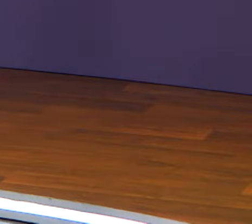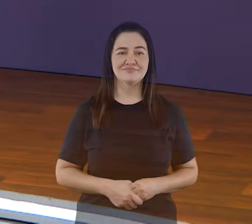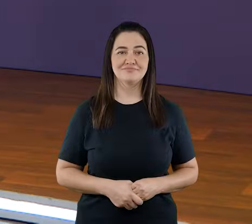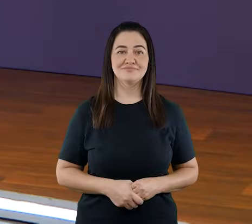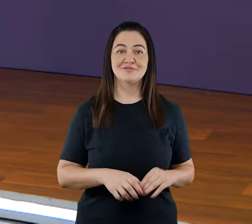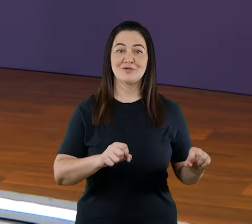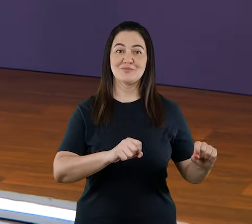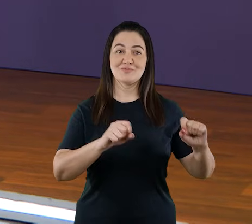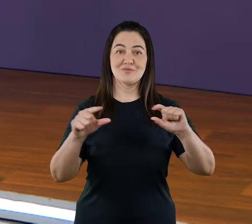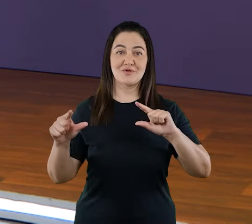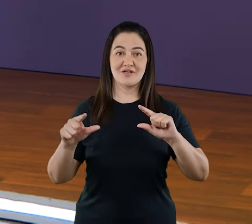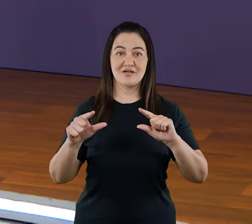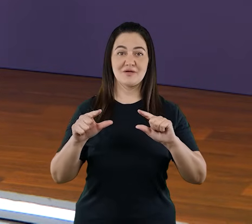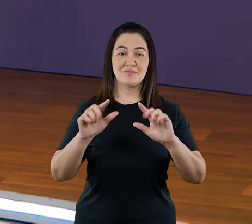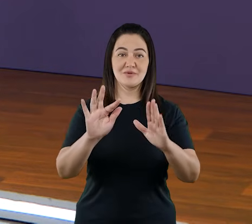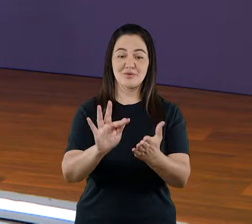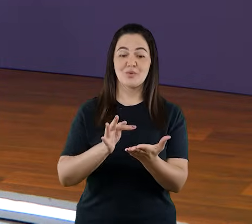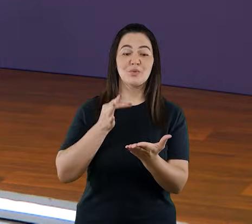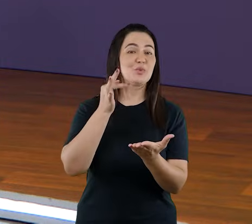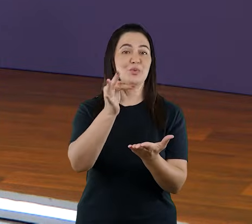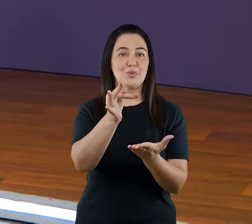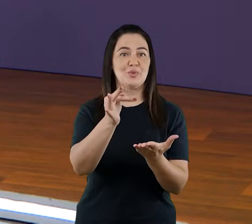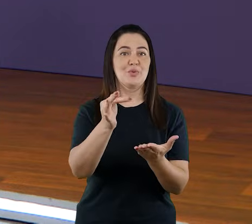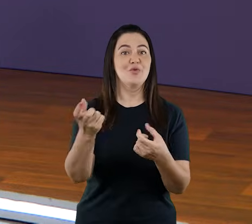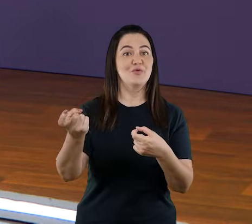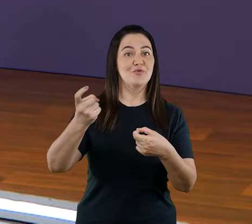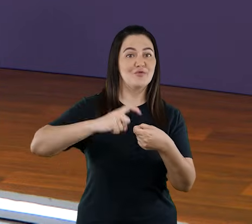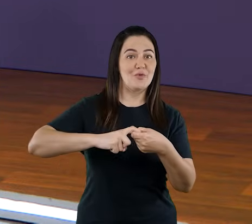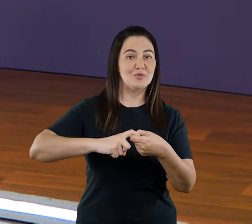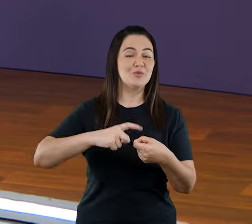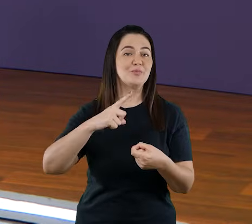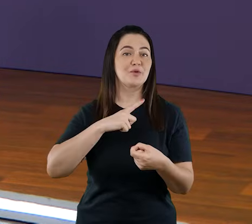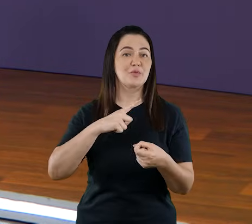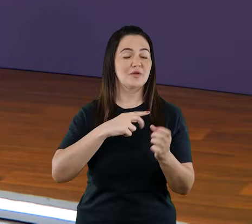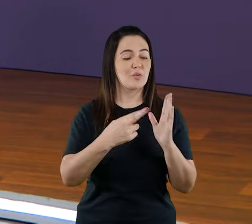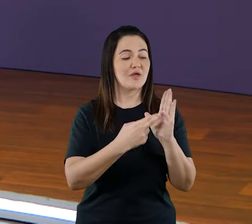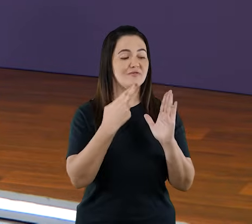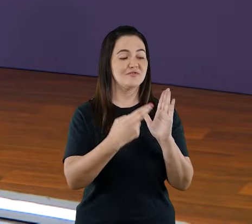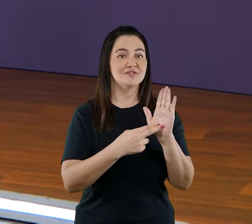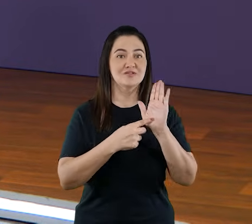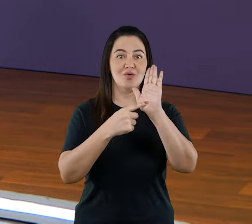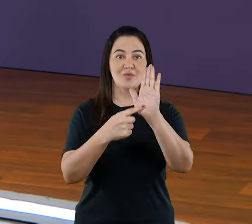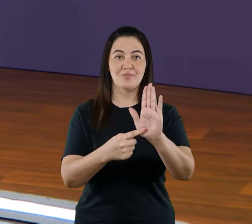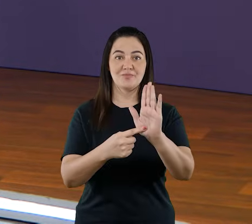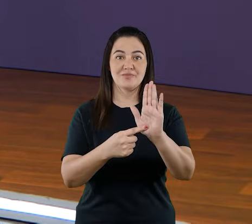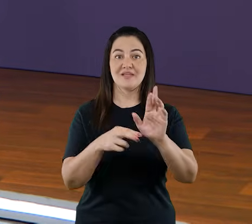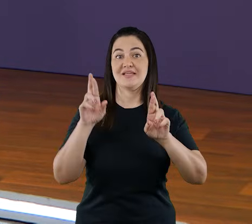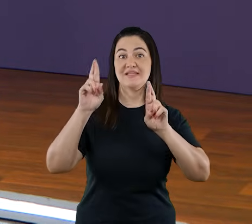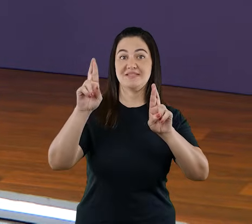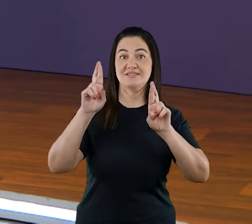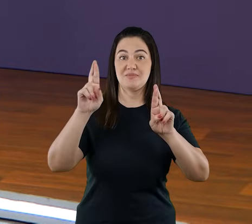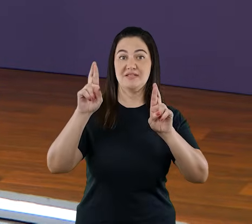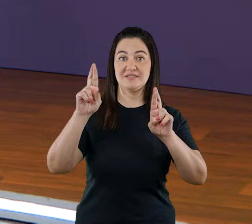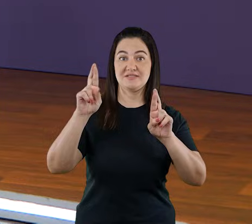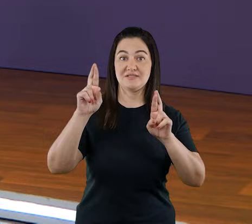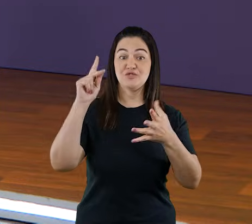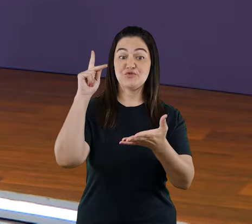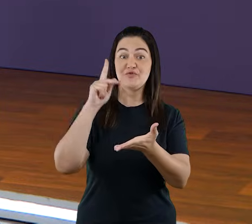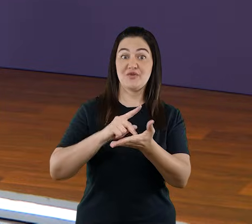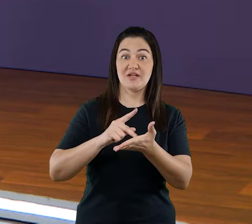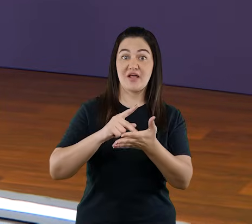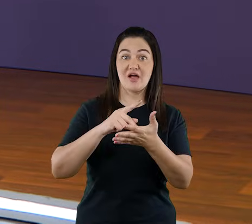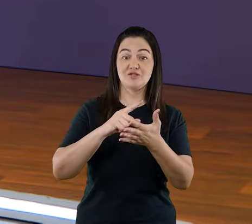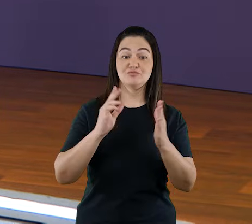A Arena do Futuro já está de volta e eu tenho aqui nas minhas mãos a revista Esperança, Verdades para o Tempo do